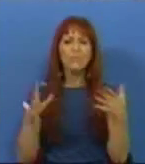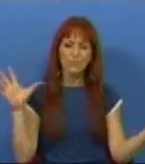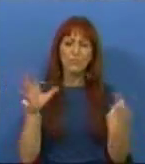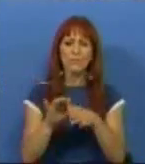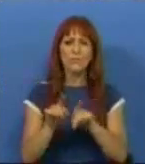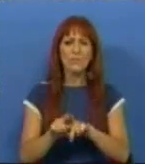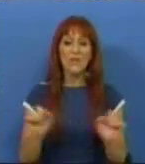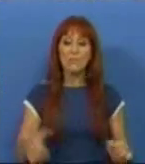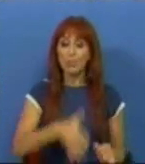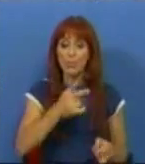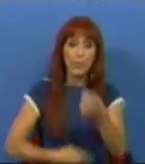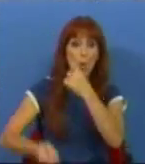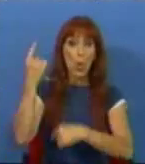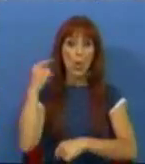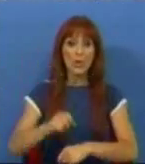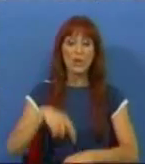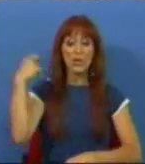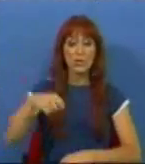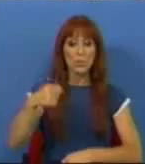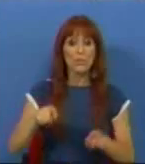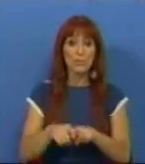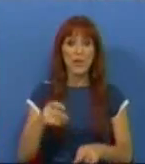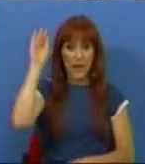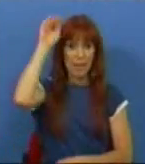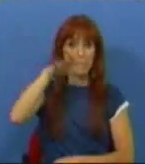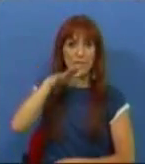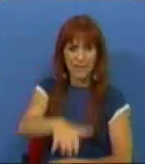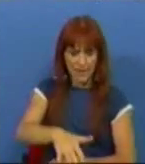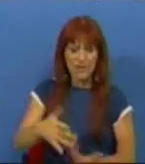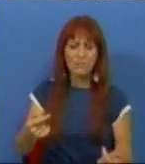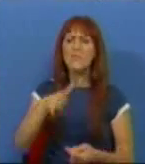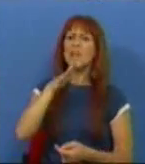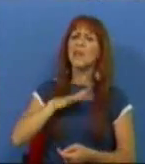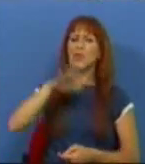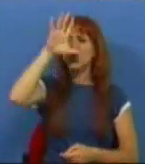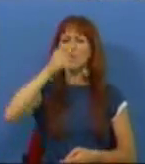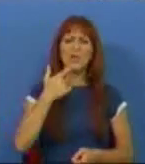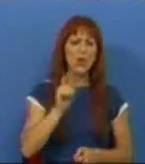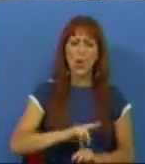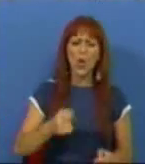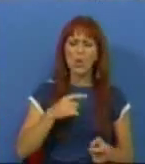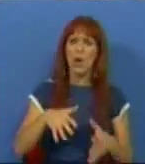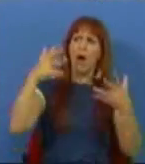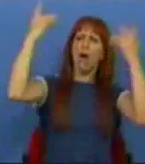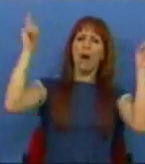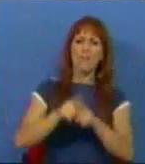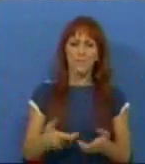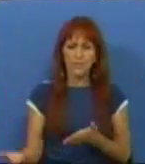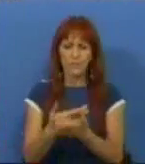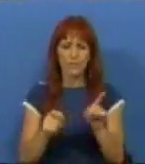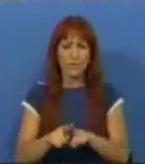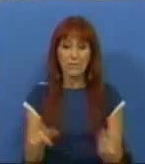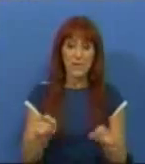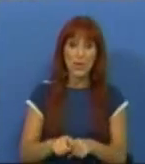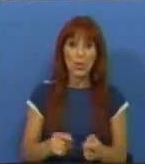ver com a declaração de ontem do Presidente da República, que nos diz que o Estado não deve exorbitar na economia nem